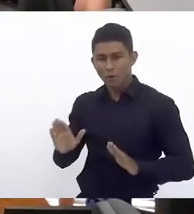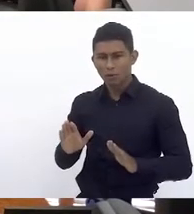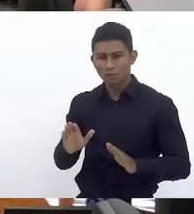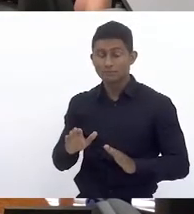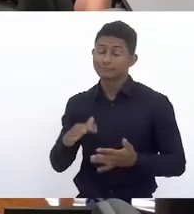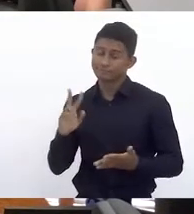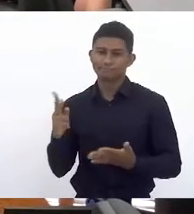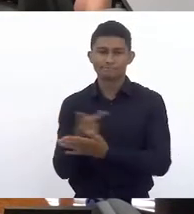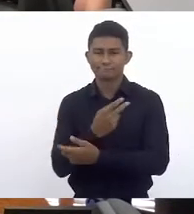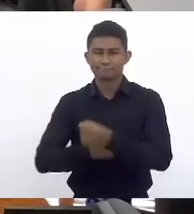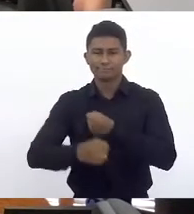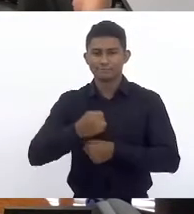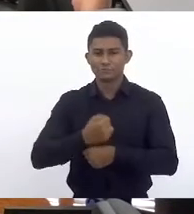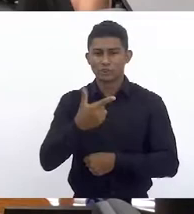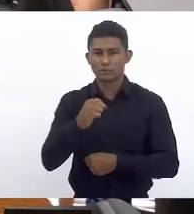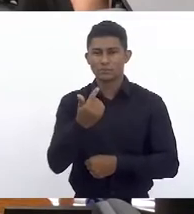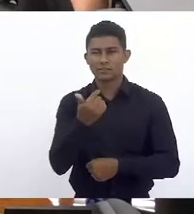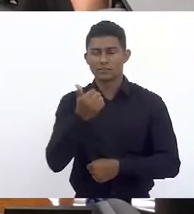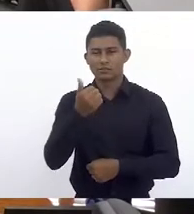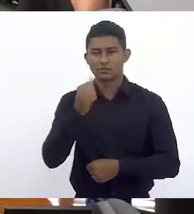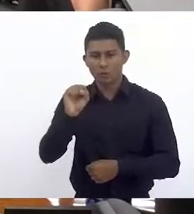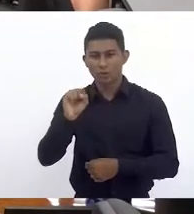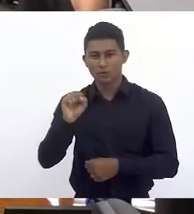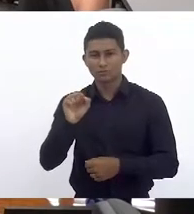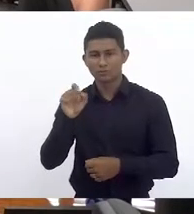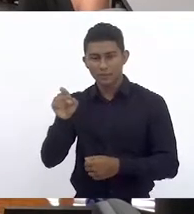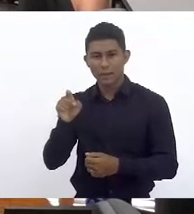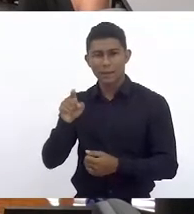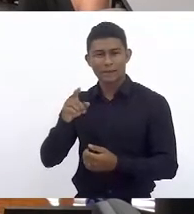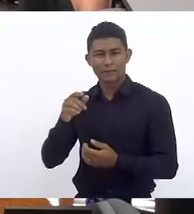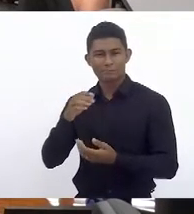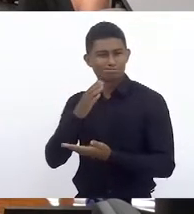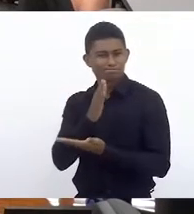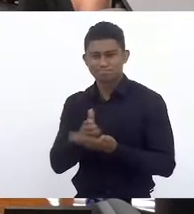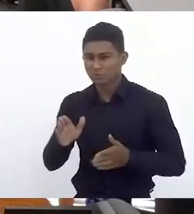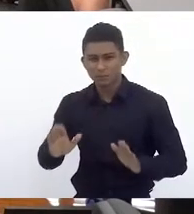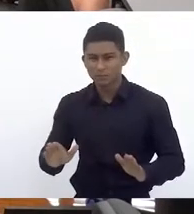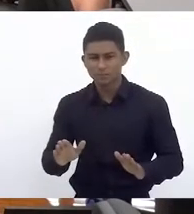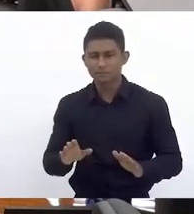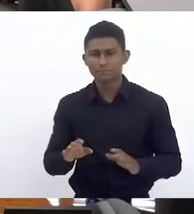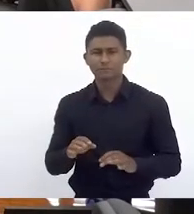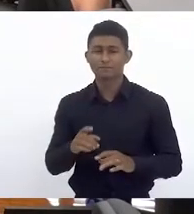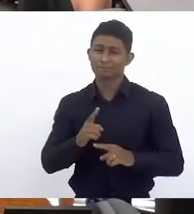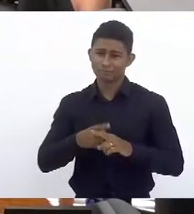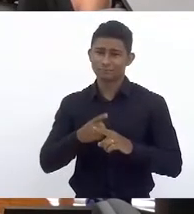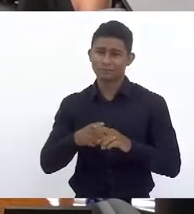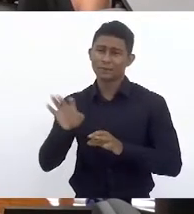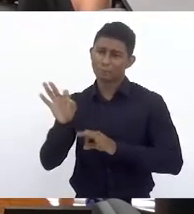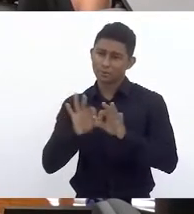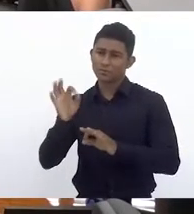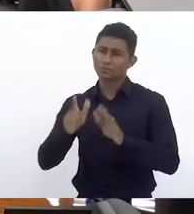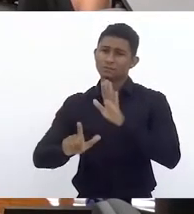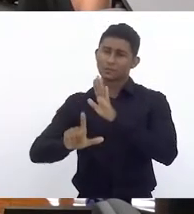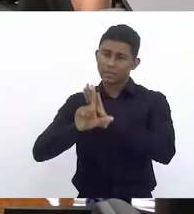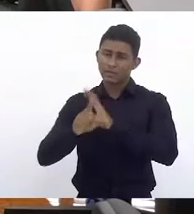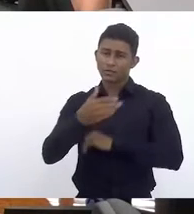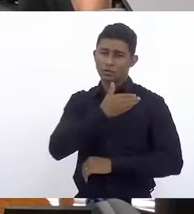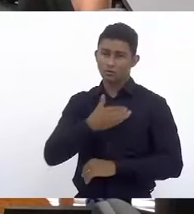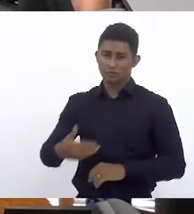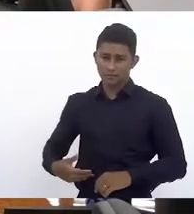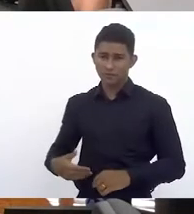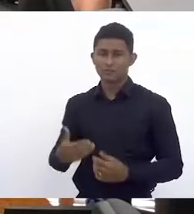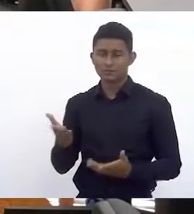2018 e extinto em 2019 através de um projeto de lei enviado pelo governo. Isso